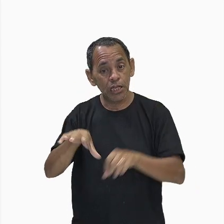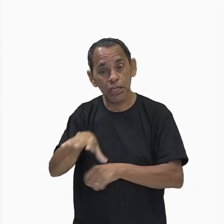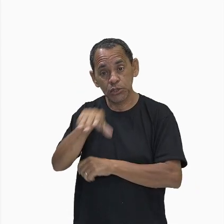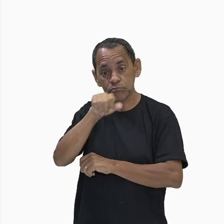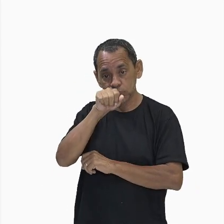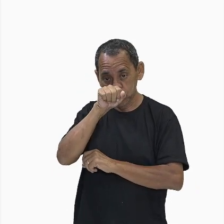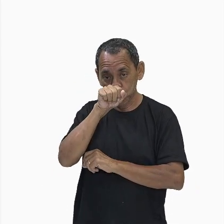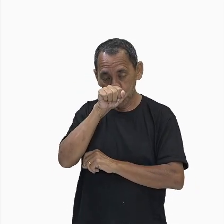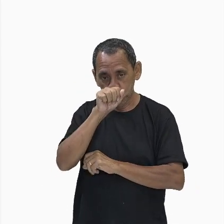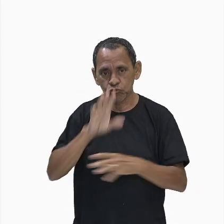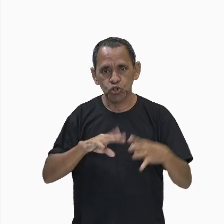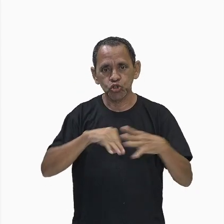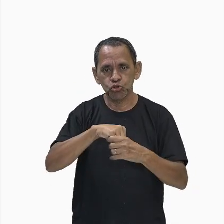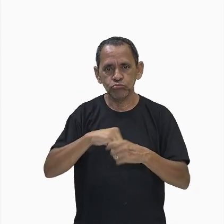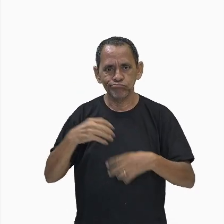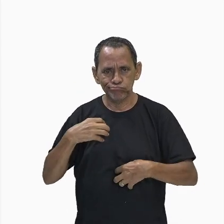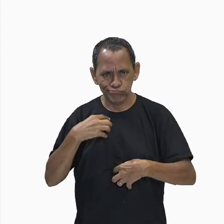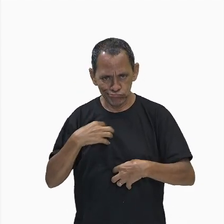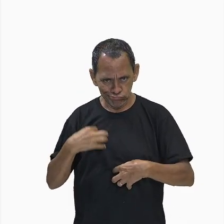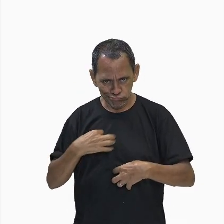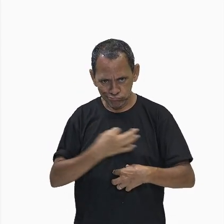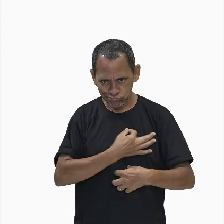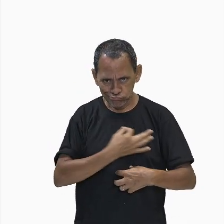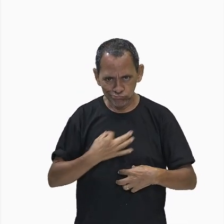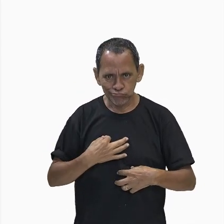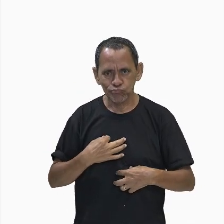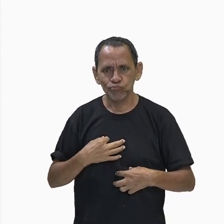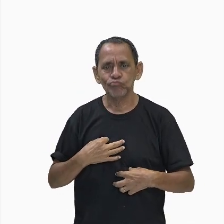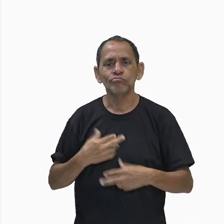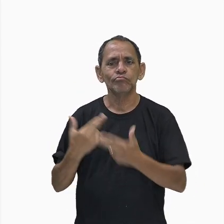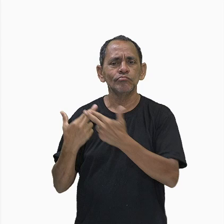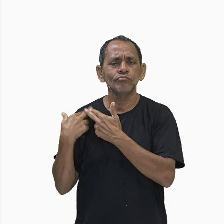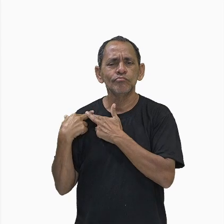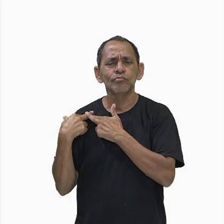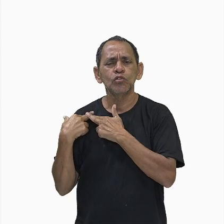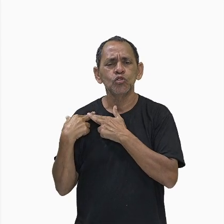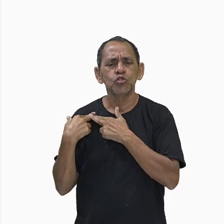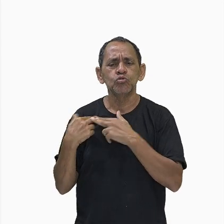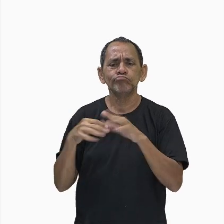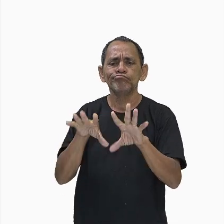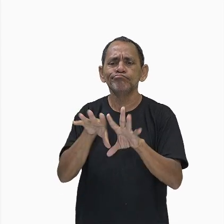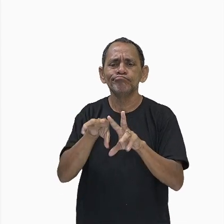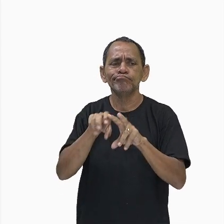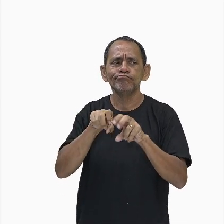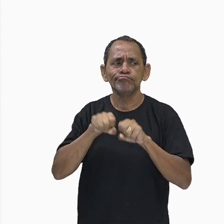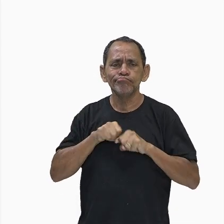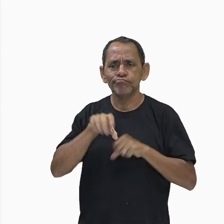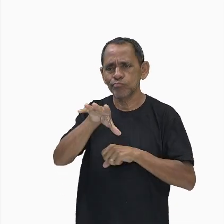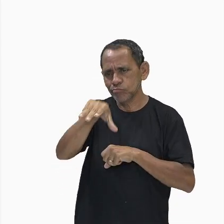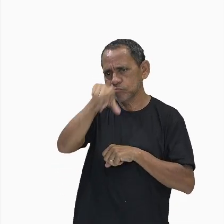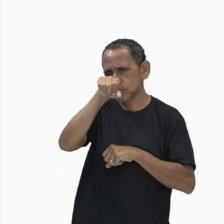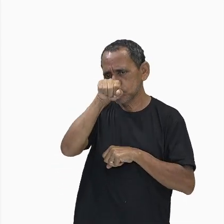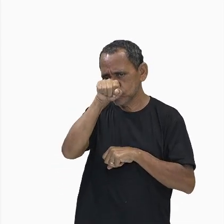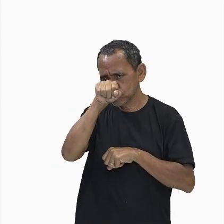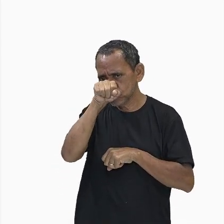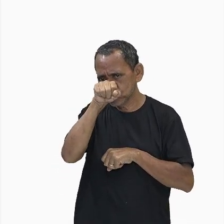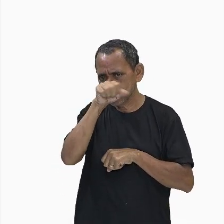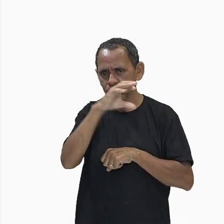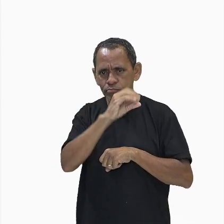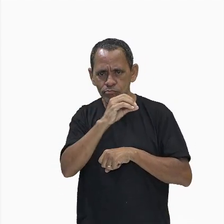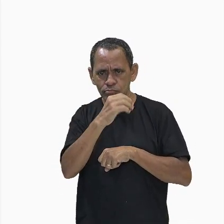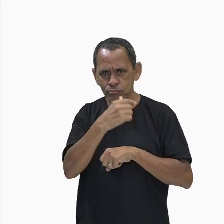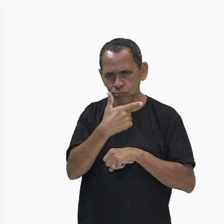de órgãos responsáveis pela absorção de oxigênio e pela eliminação